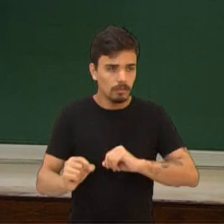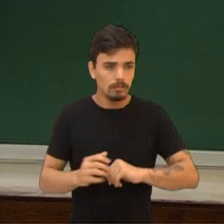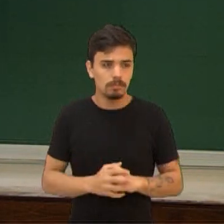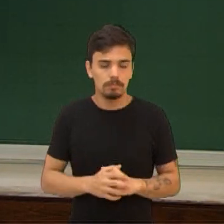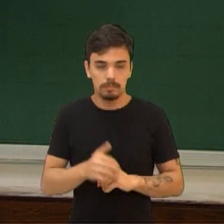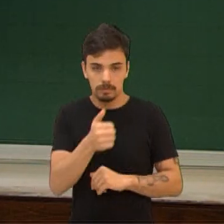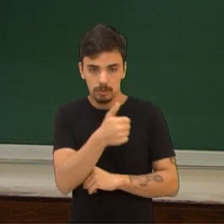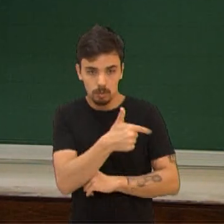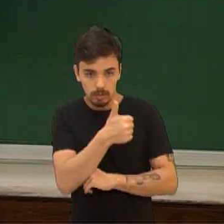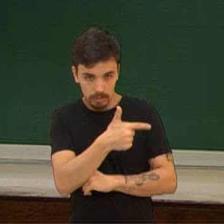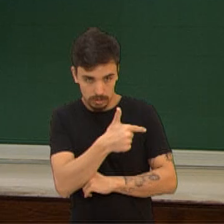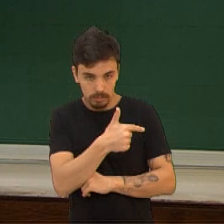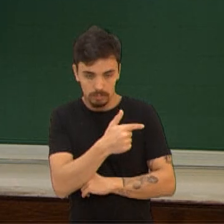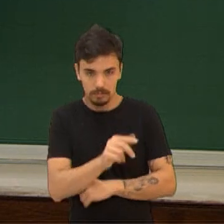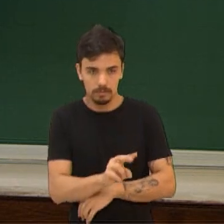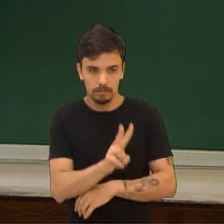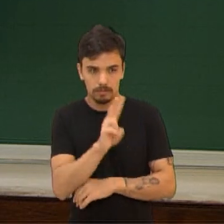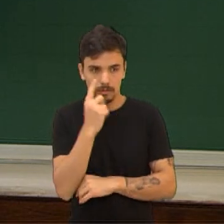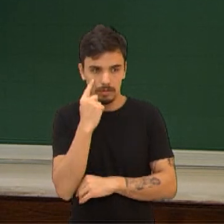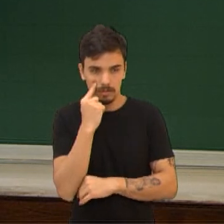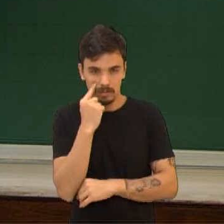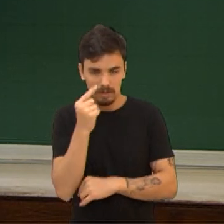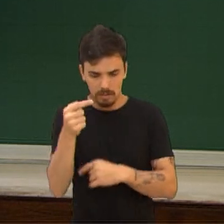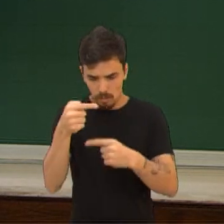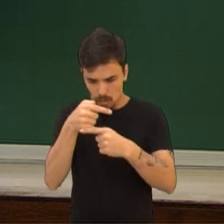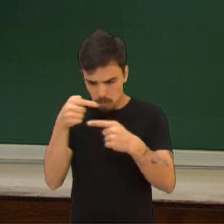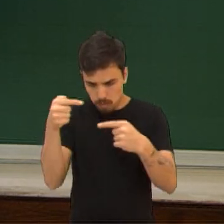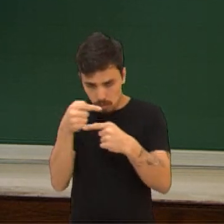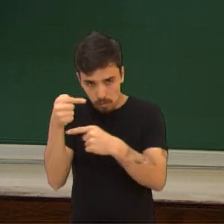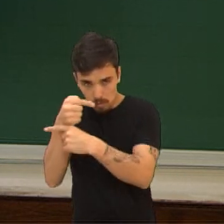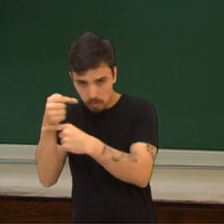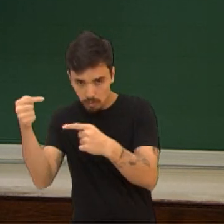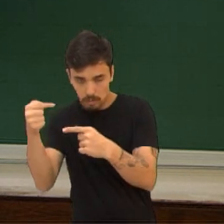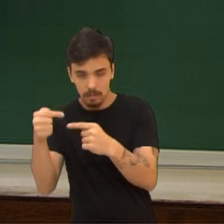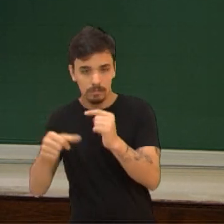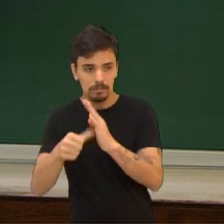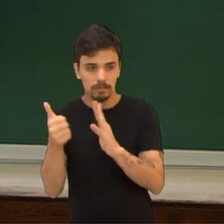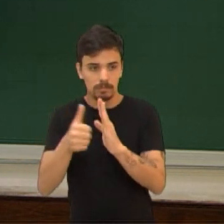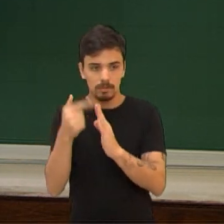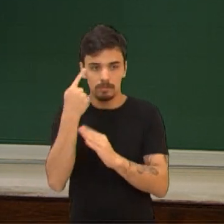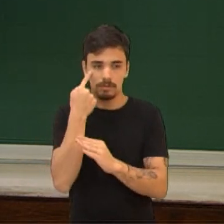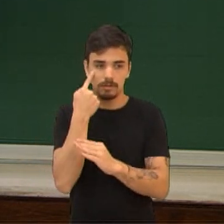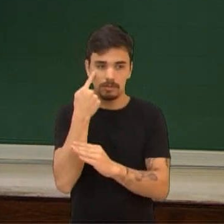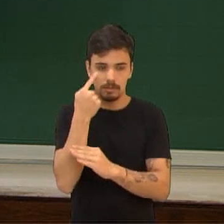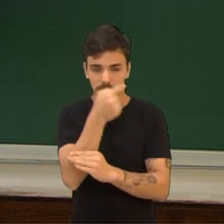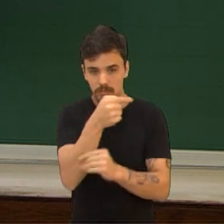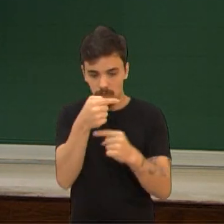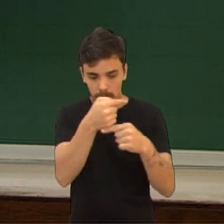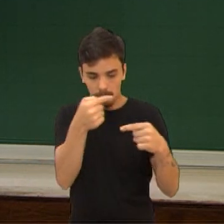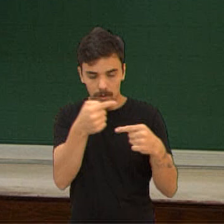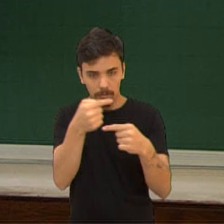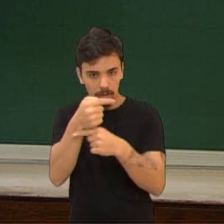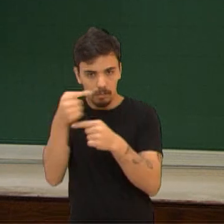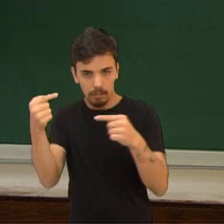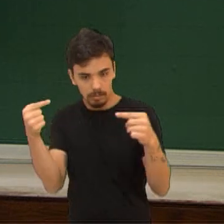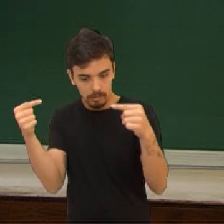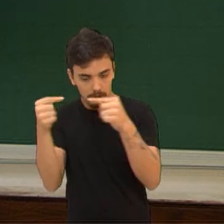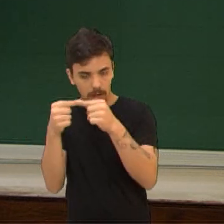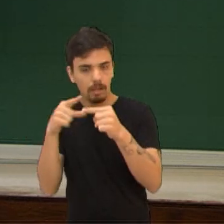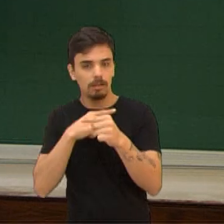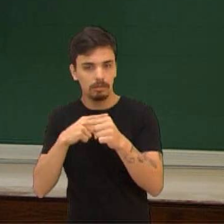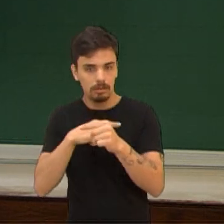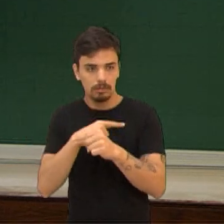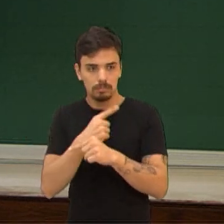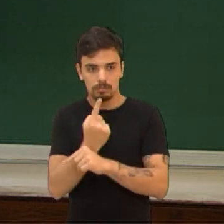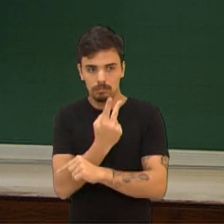com 12 volts, os dois risquinhos aqui paralelos, aqui o primeiro ramo, o segundo ramo ligado ao primeiro ramo por